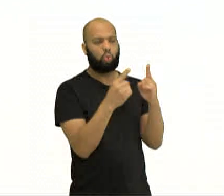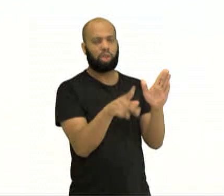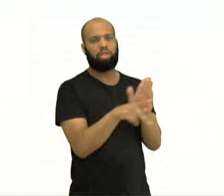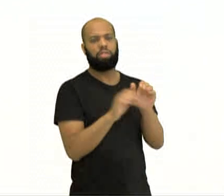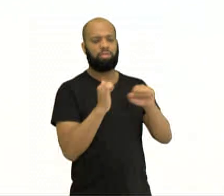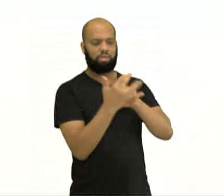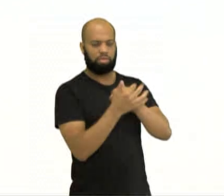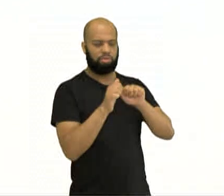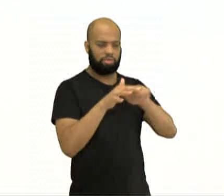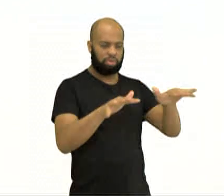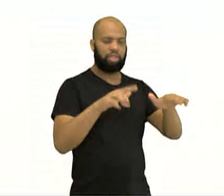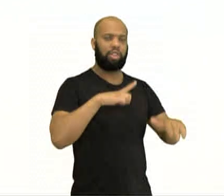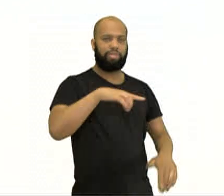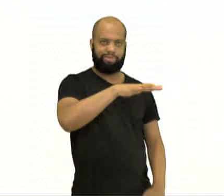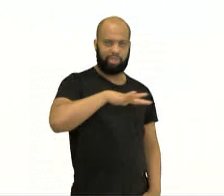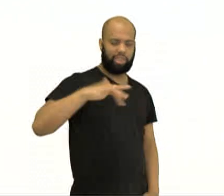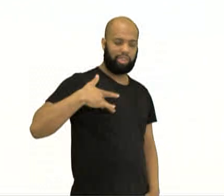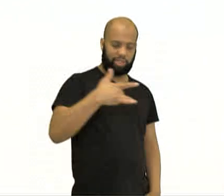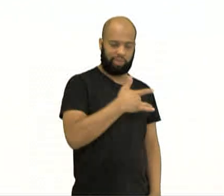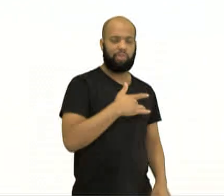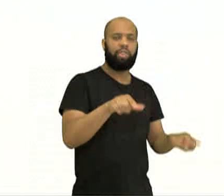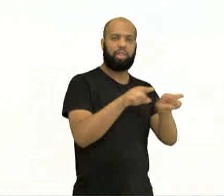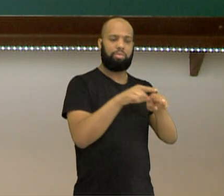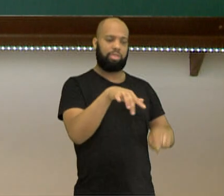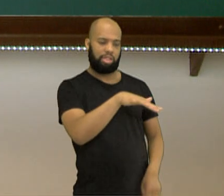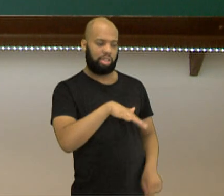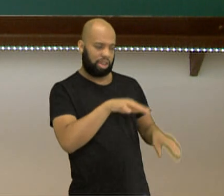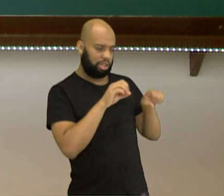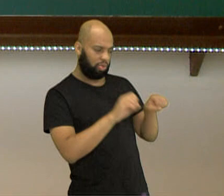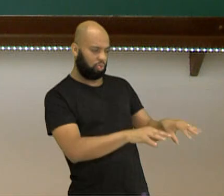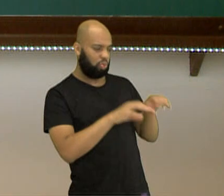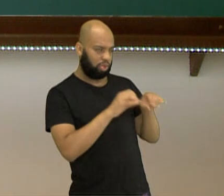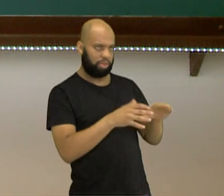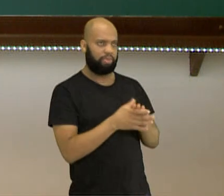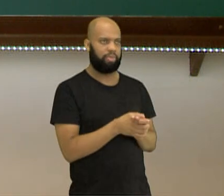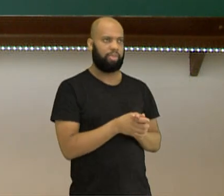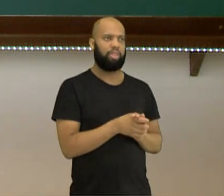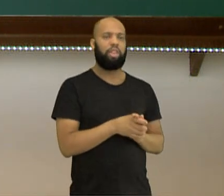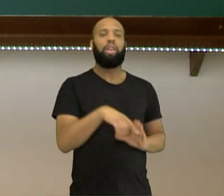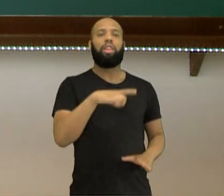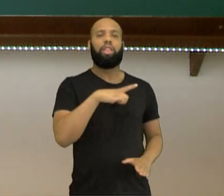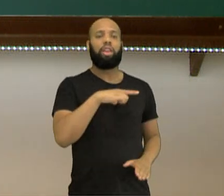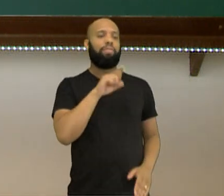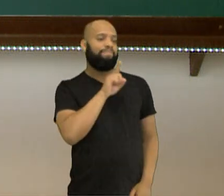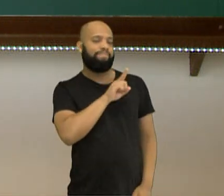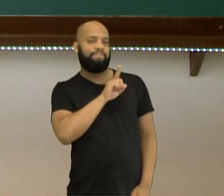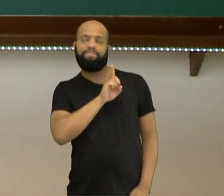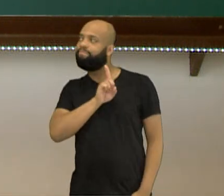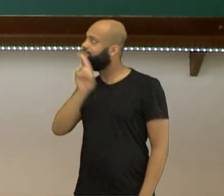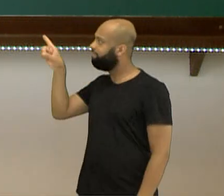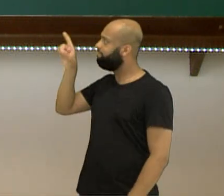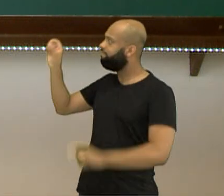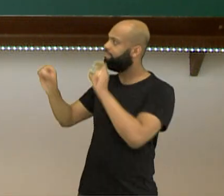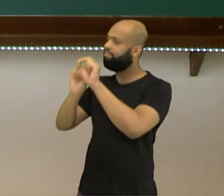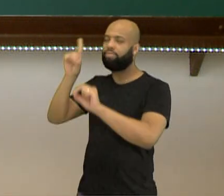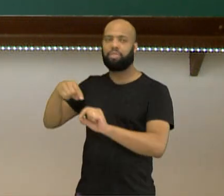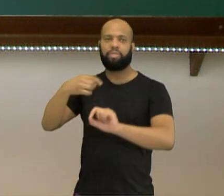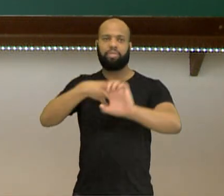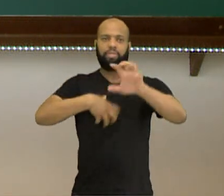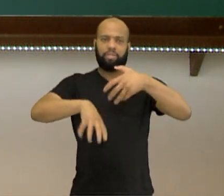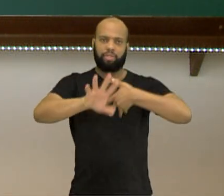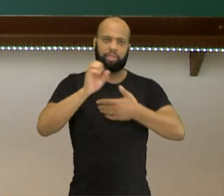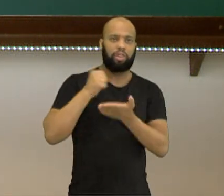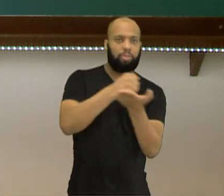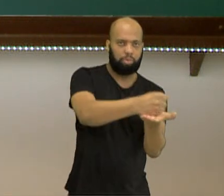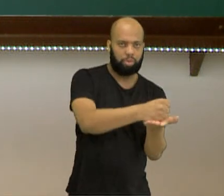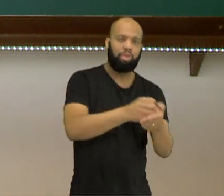ter no campo da saúde, no campo da educação. Aqui nós temos no campo do quê? Da solidariedade.